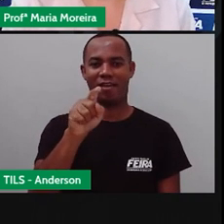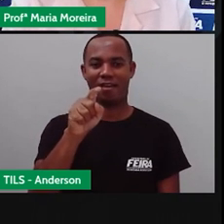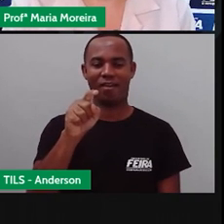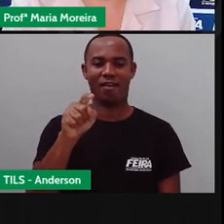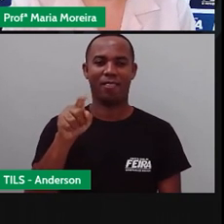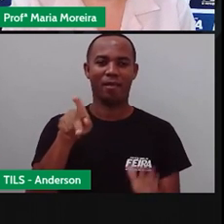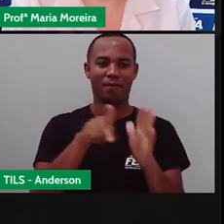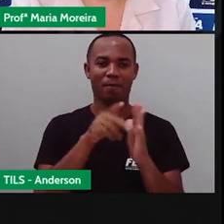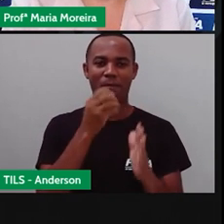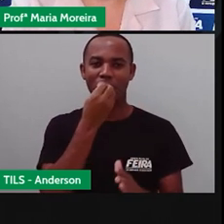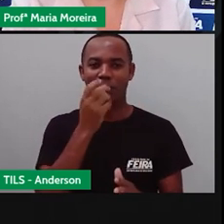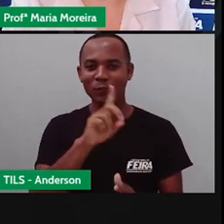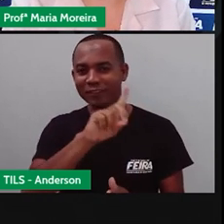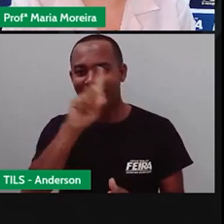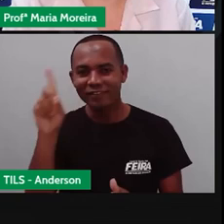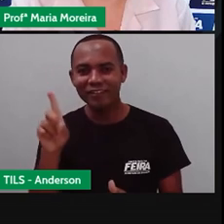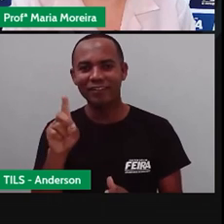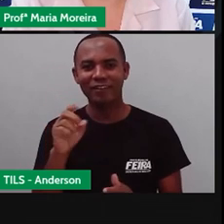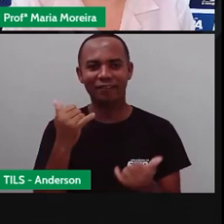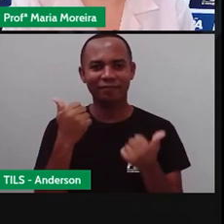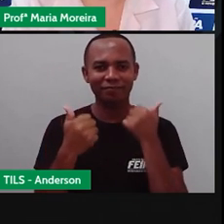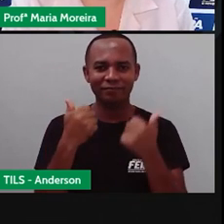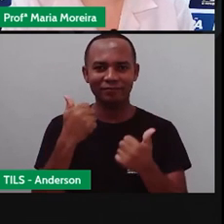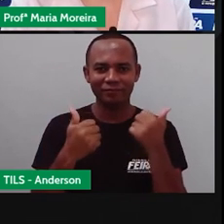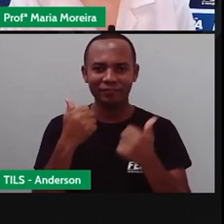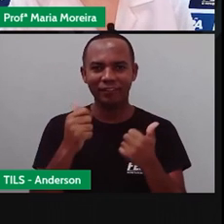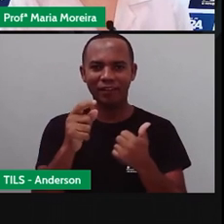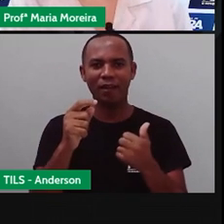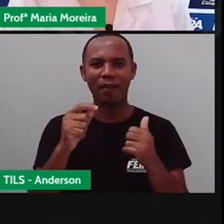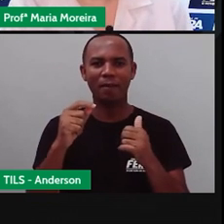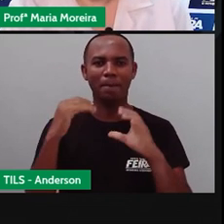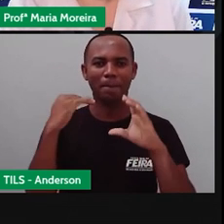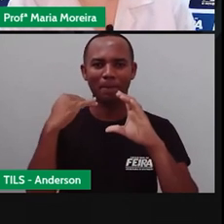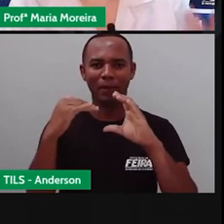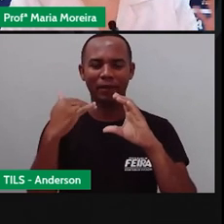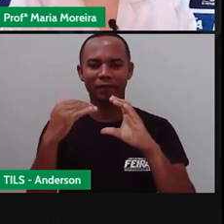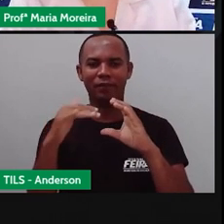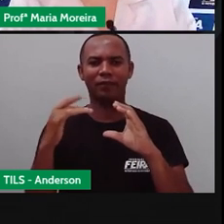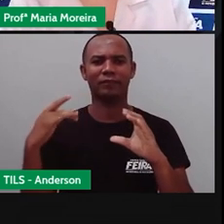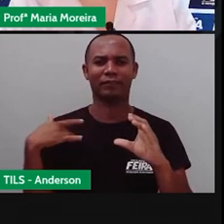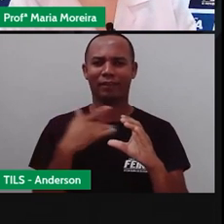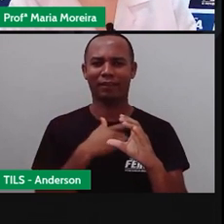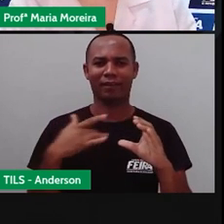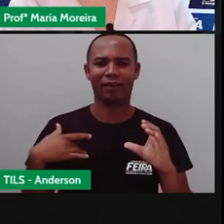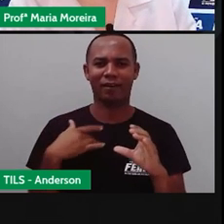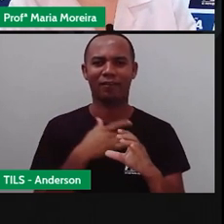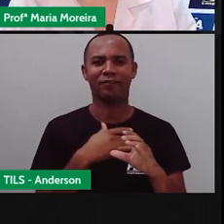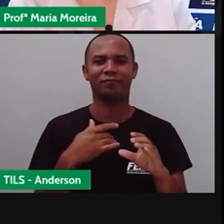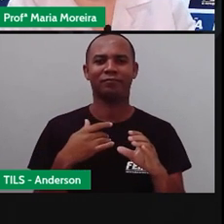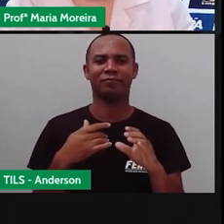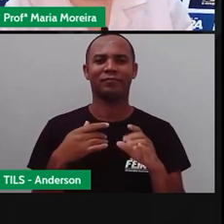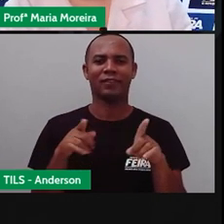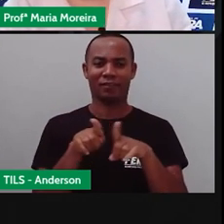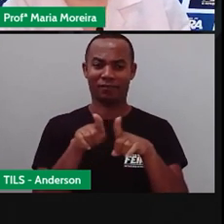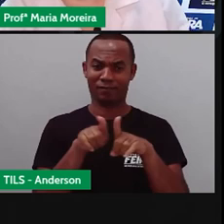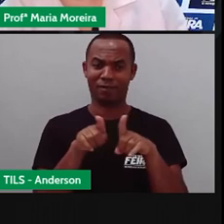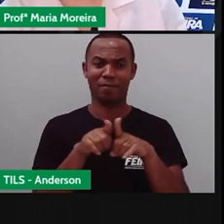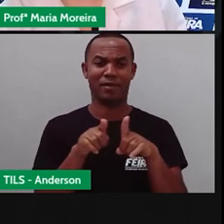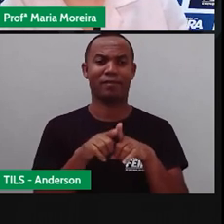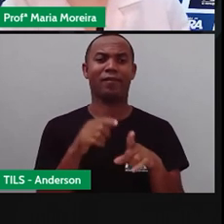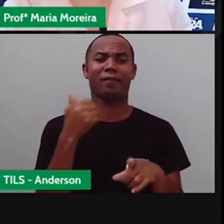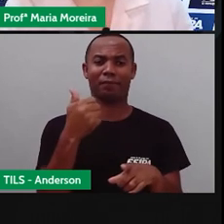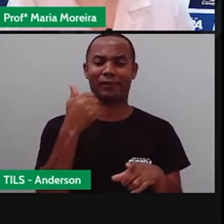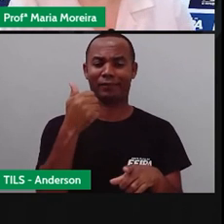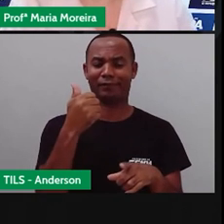Bom dia tudo bem com você Tudo bem comigo você tá cansadinho agora mas ele tá bem viu